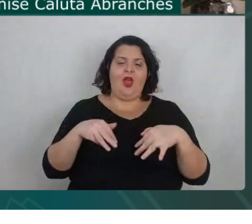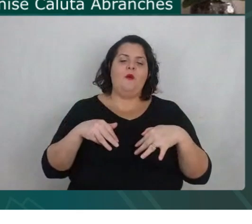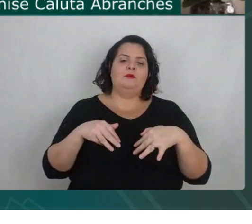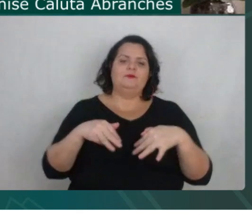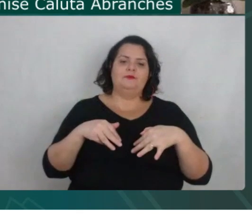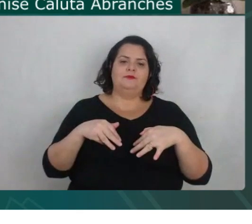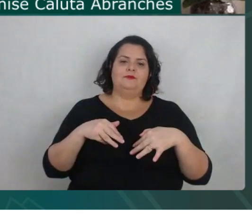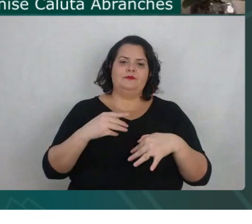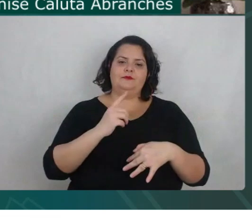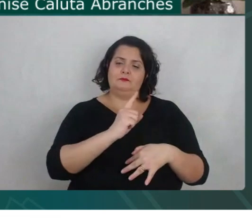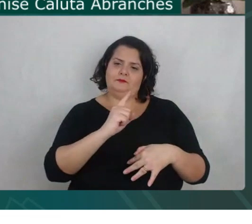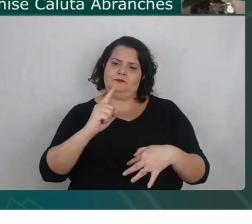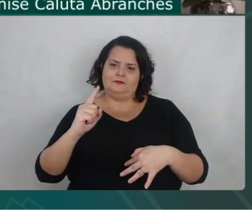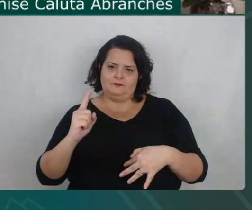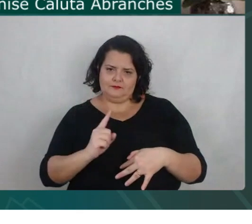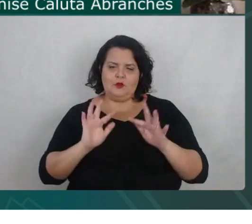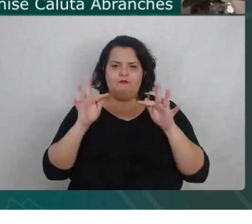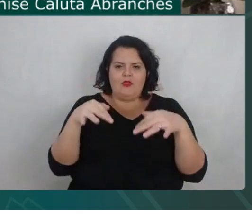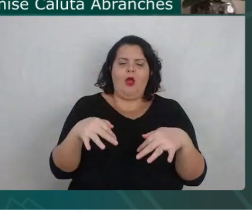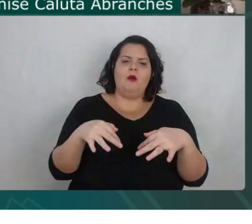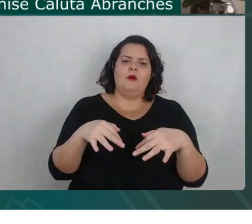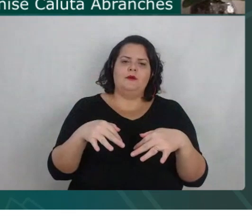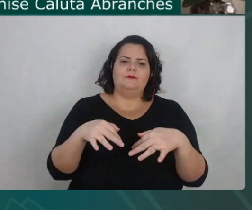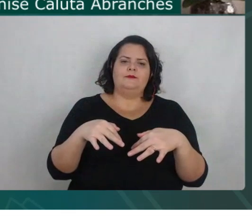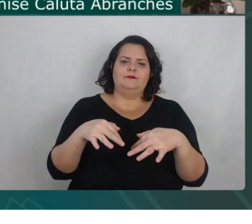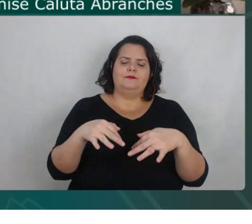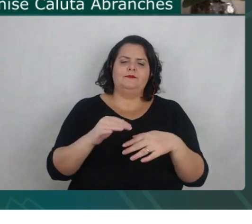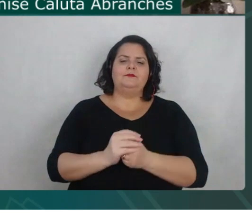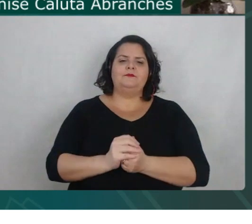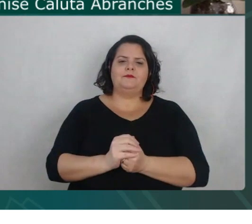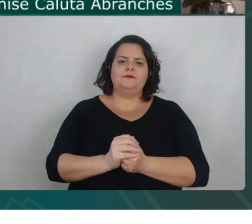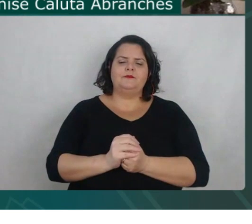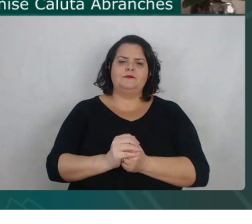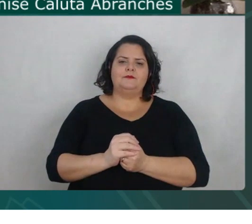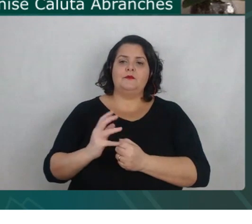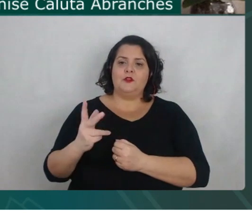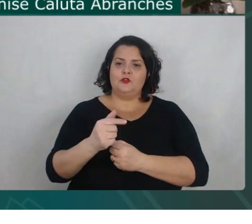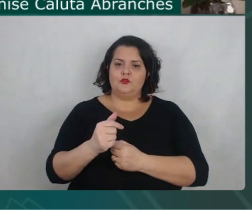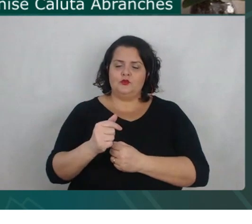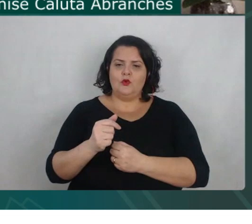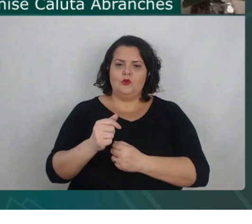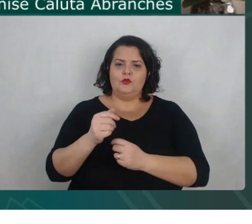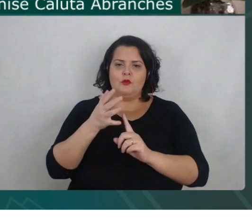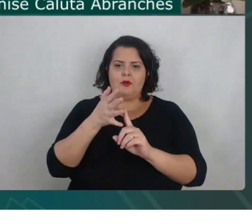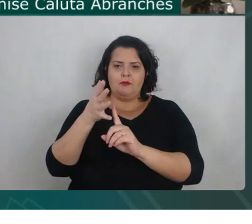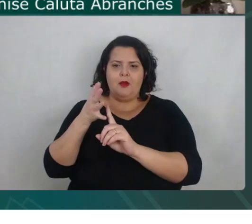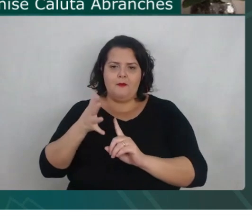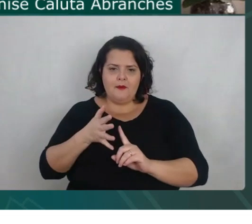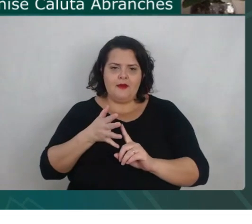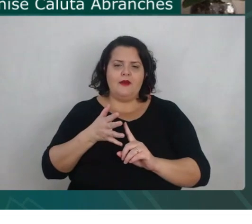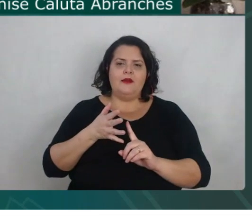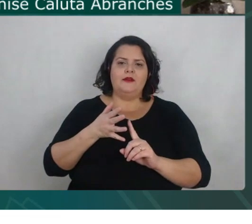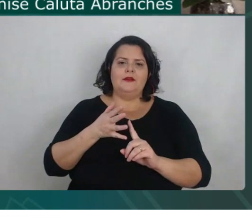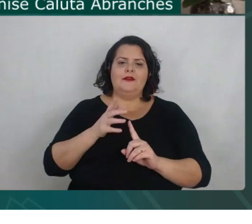para fechamento de vocês, de todos os palestrantes, dizer que nós tivemos